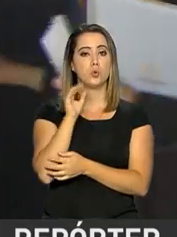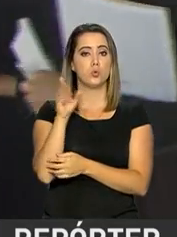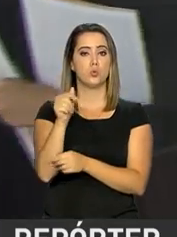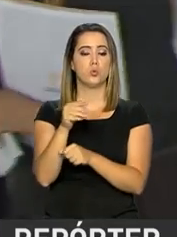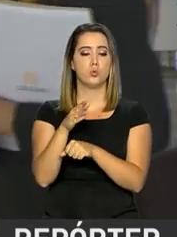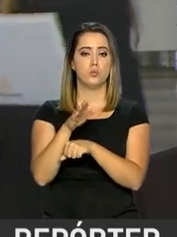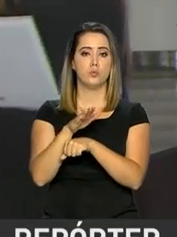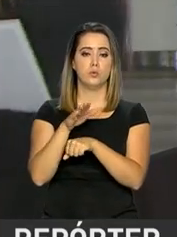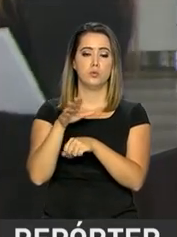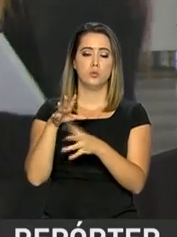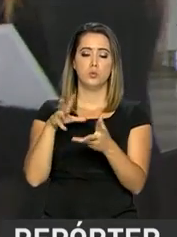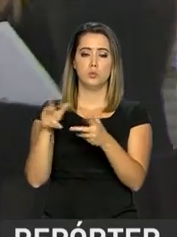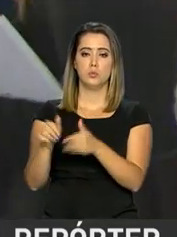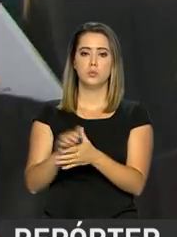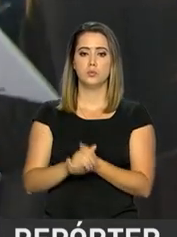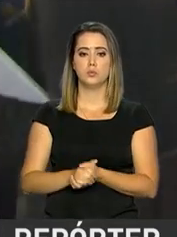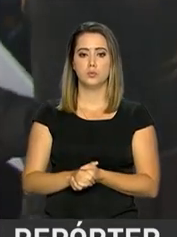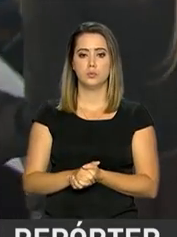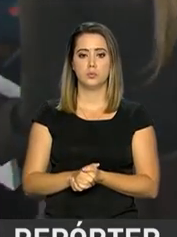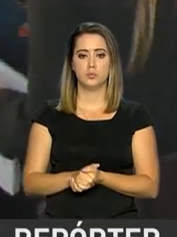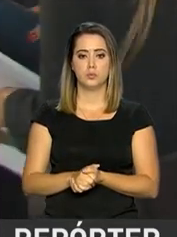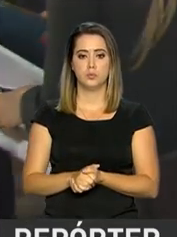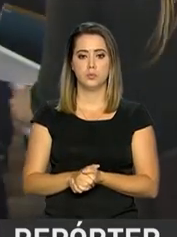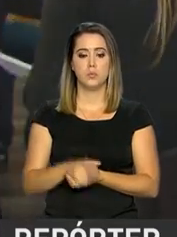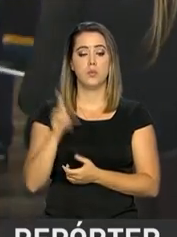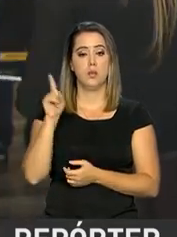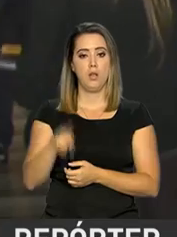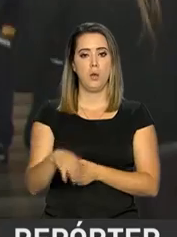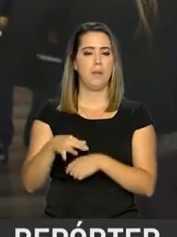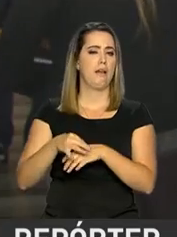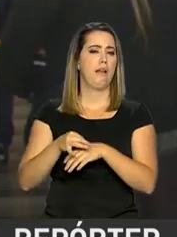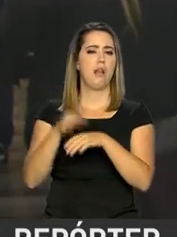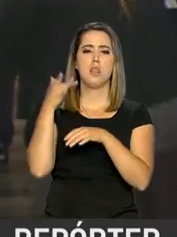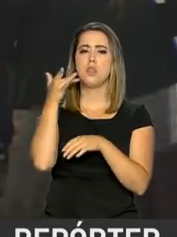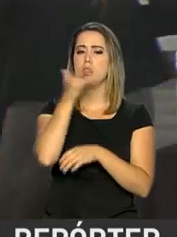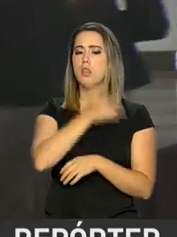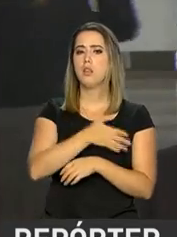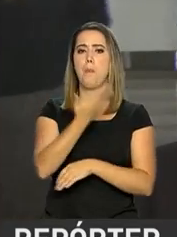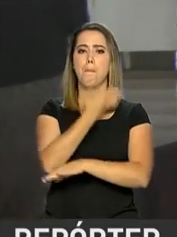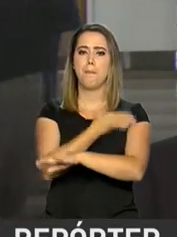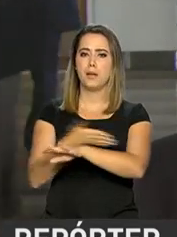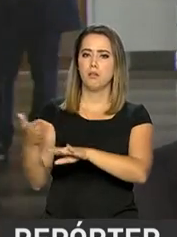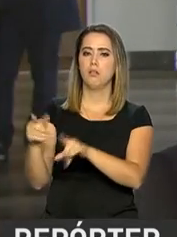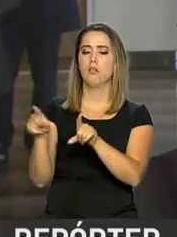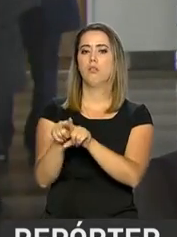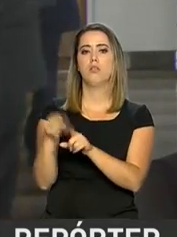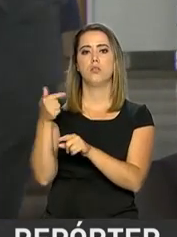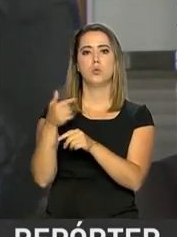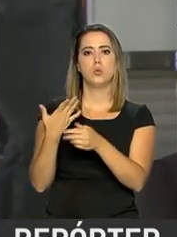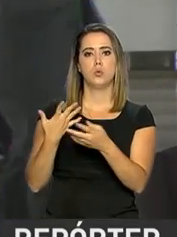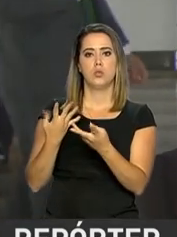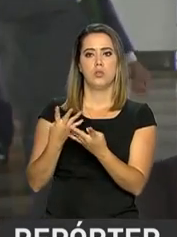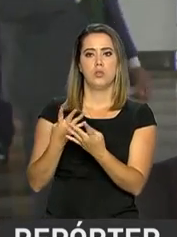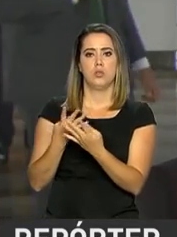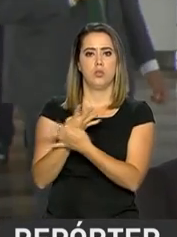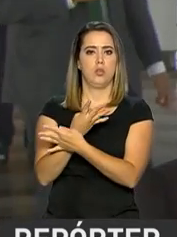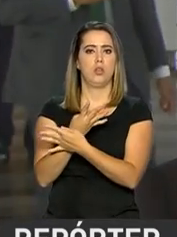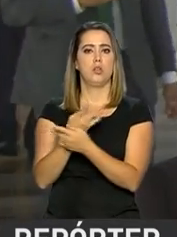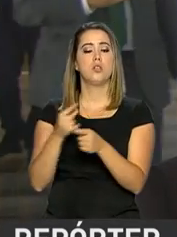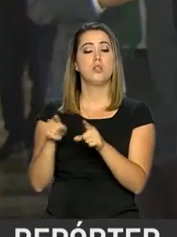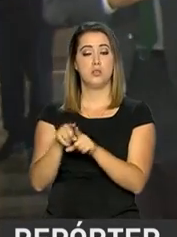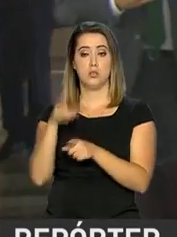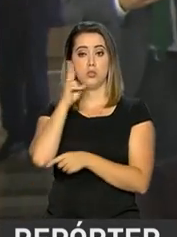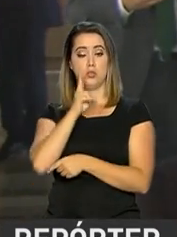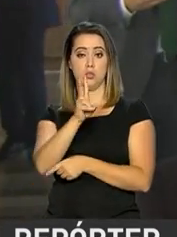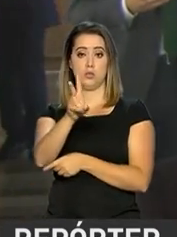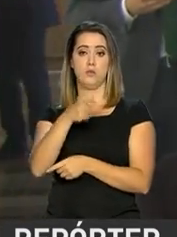carne bastante delicada, branca, sem espinha, com sabor bastante interessante. Então a gente acha que tem um nicho de